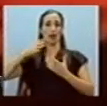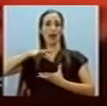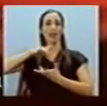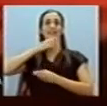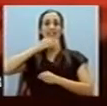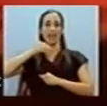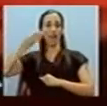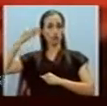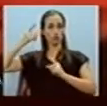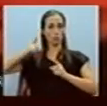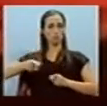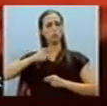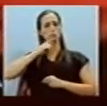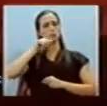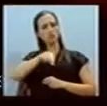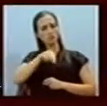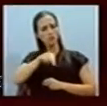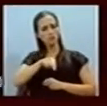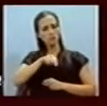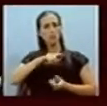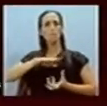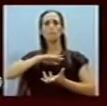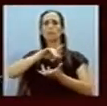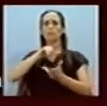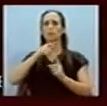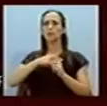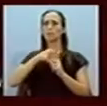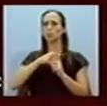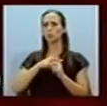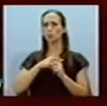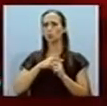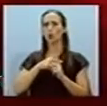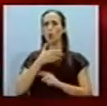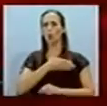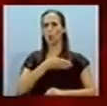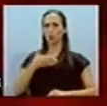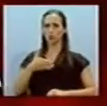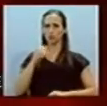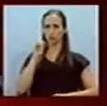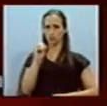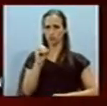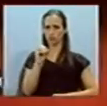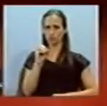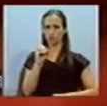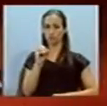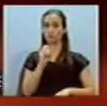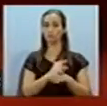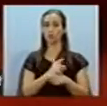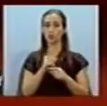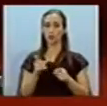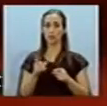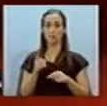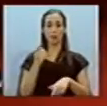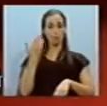este planeta chegou mesmo a ter à sua superfície uma temperatura superficial de cerca de 11 graus Celsius. Isto é notável por uma razão simples.